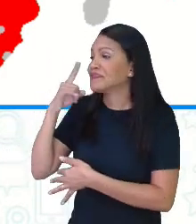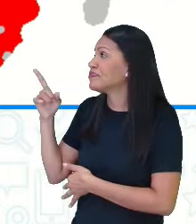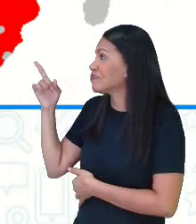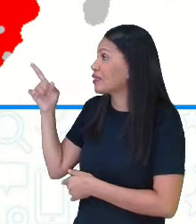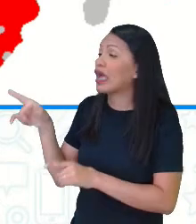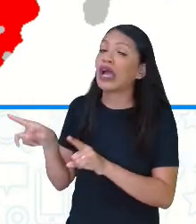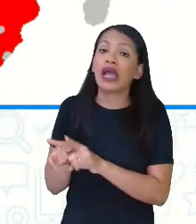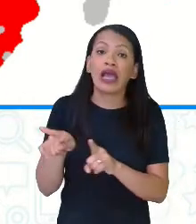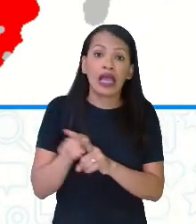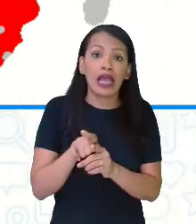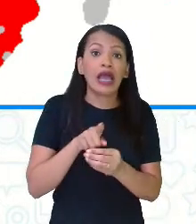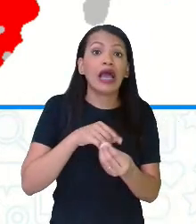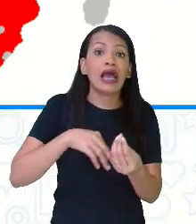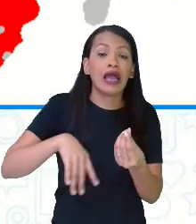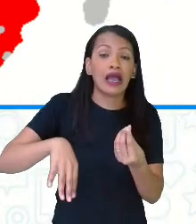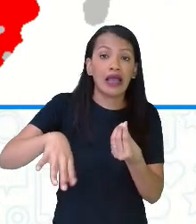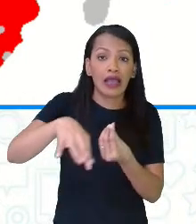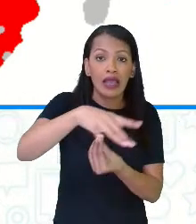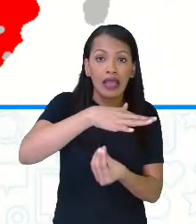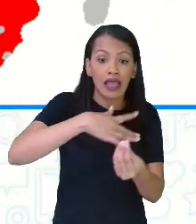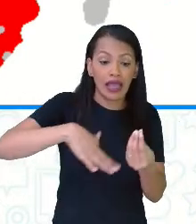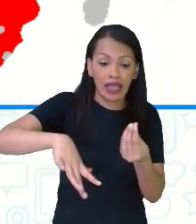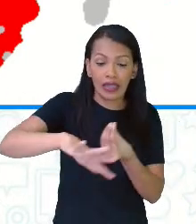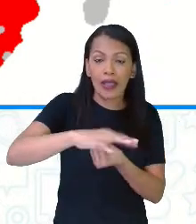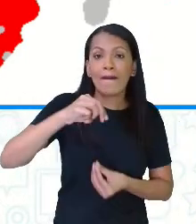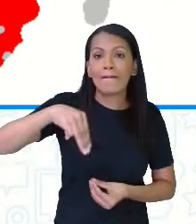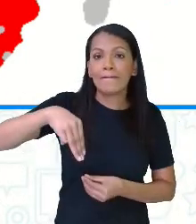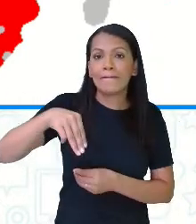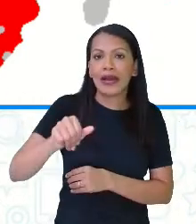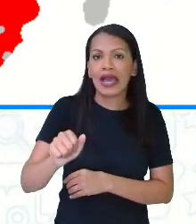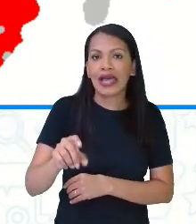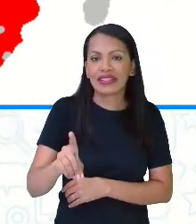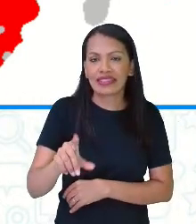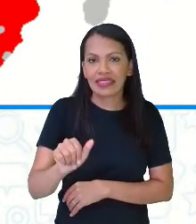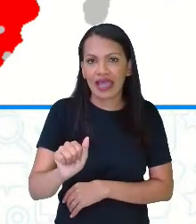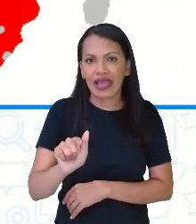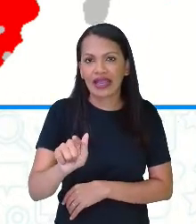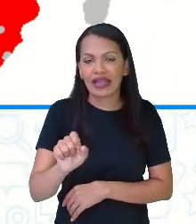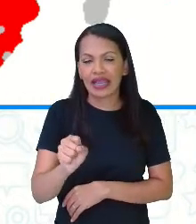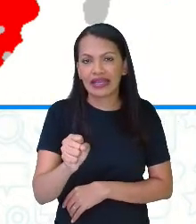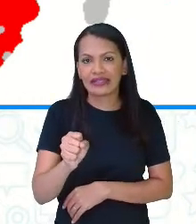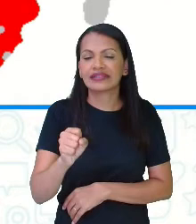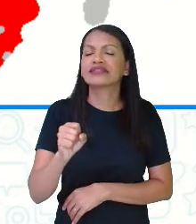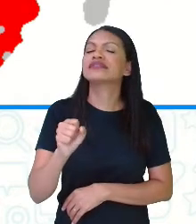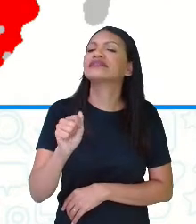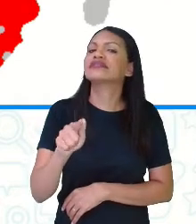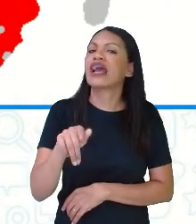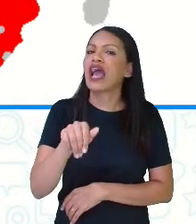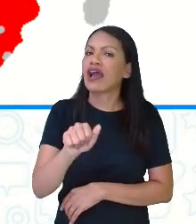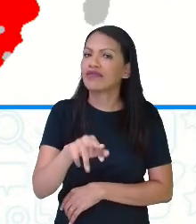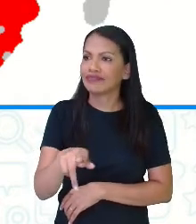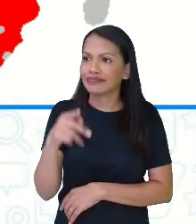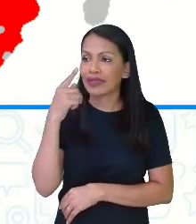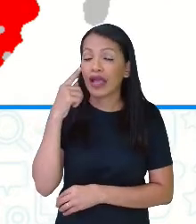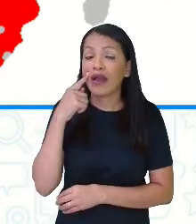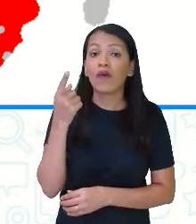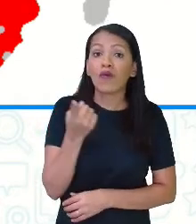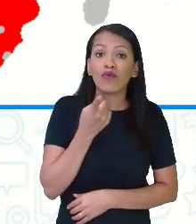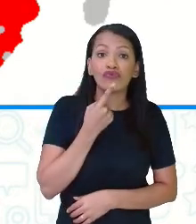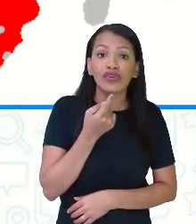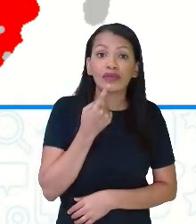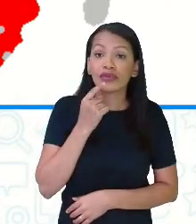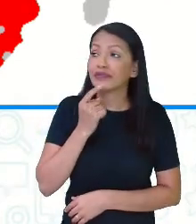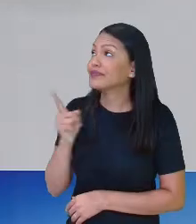faz parte do continente africano, que é a ilha de Madagascar, e a gente pode observar que nessa área aqui que está pintada de vermelha,